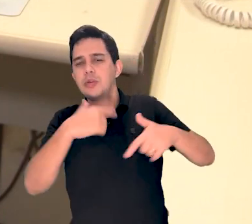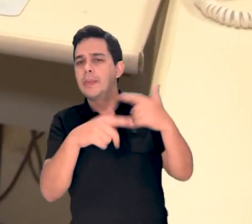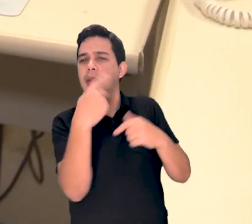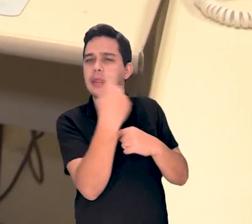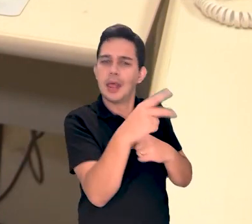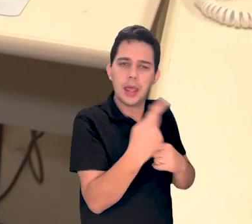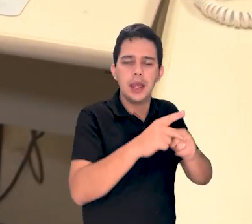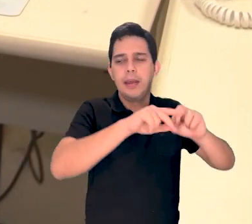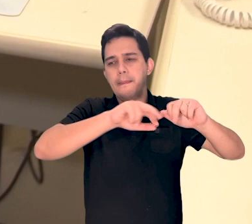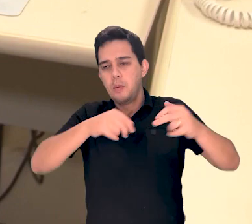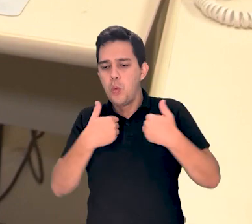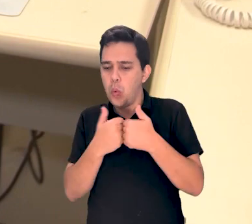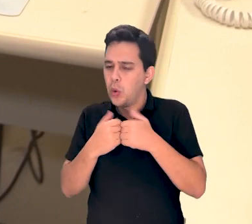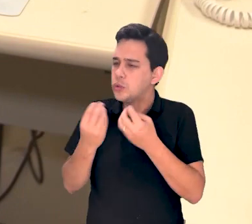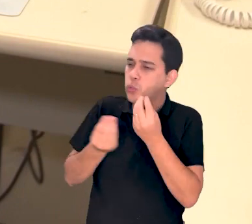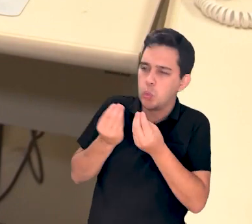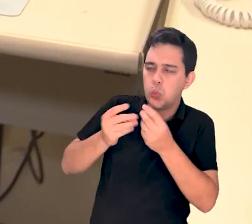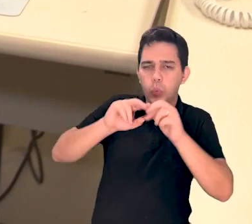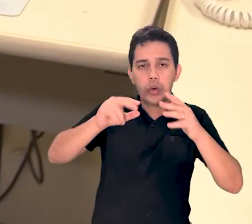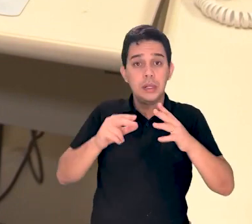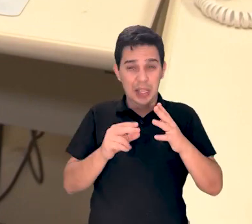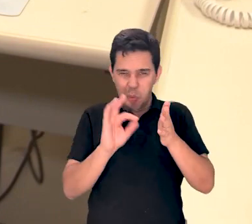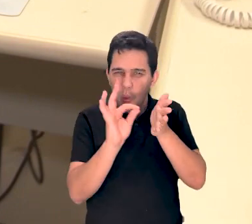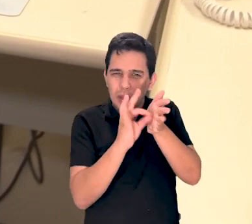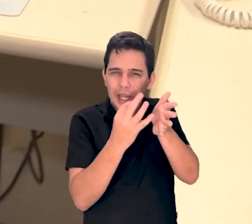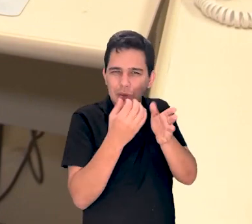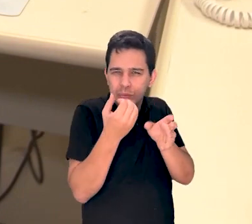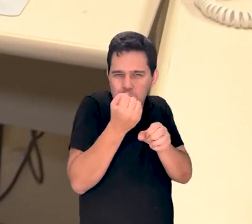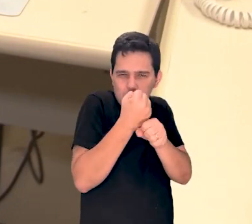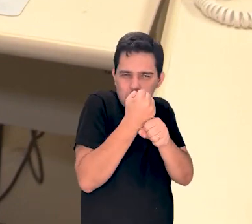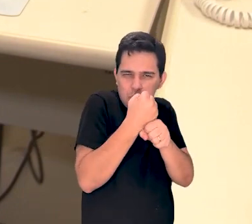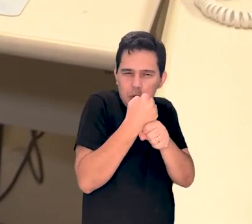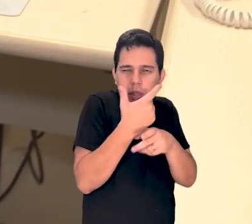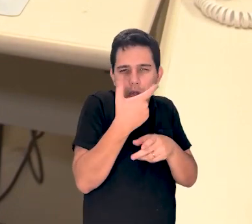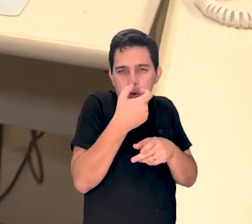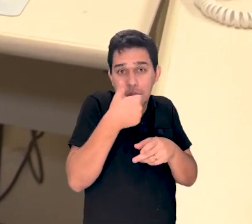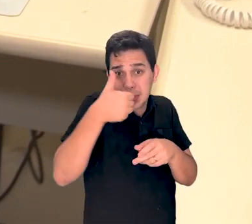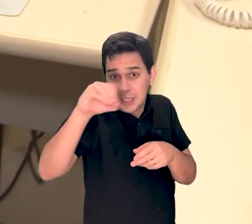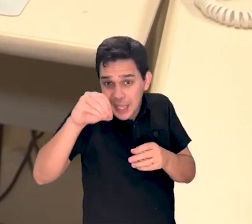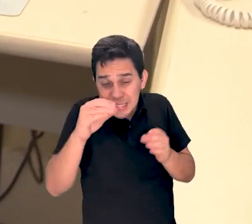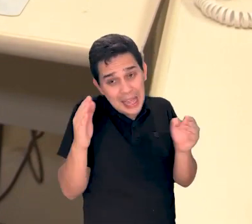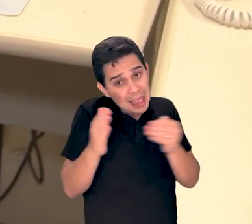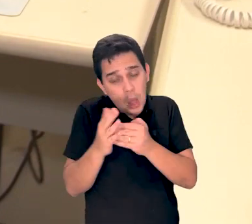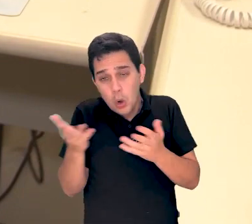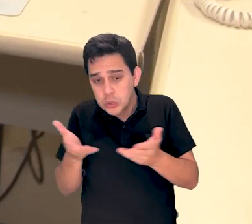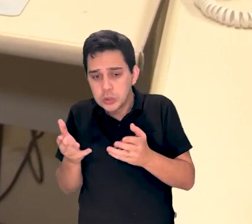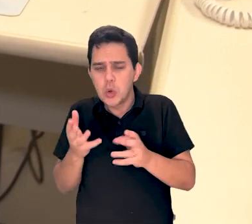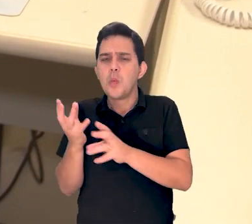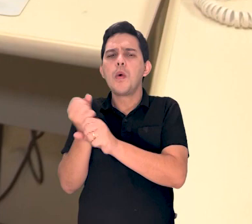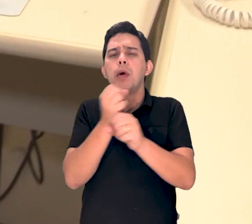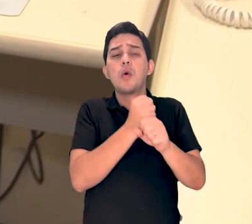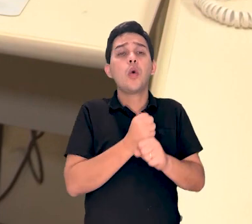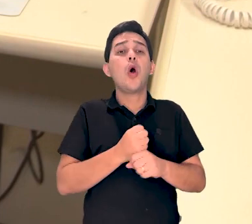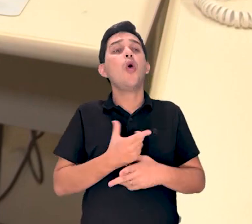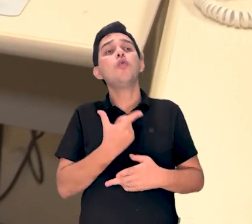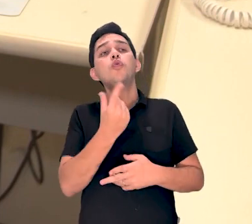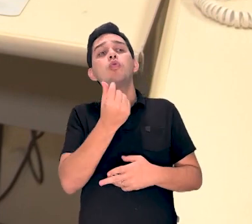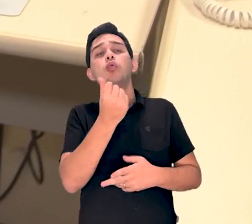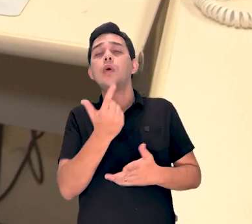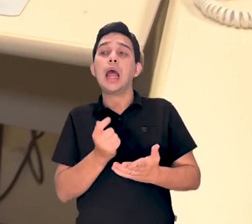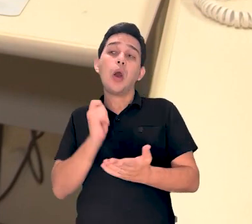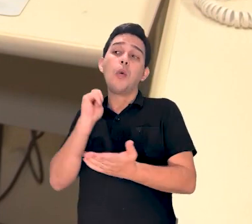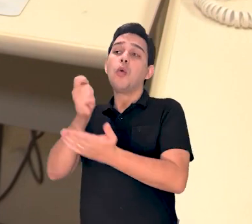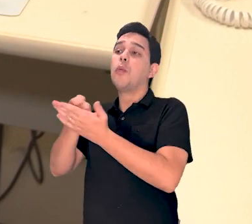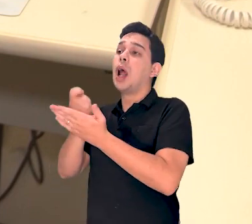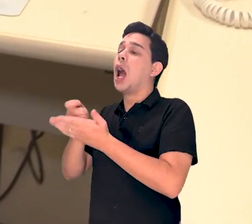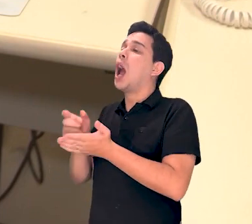serviço depois da assinatura do contrato em 2010 é não se pode dizer qual é a